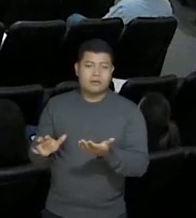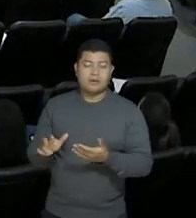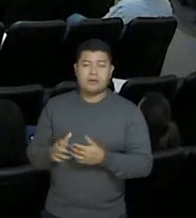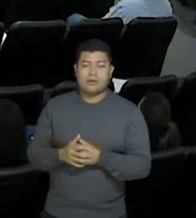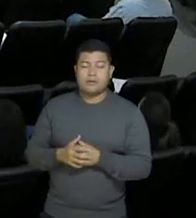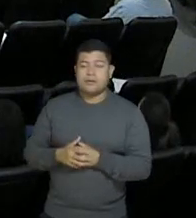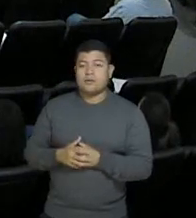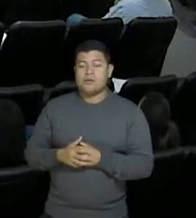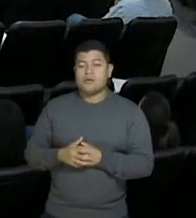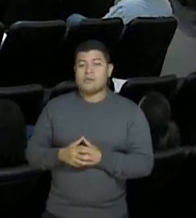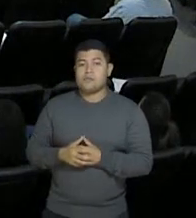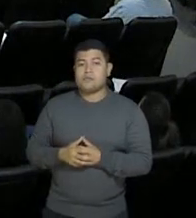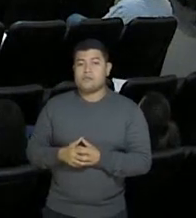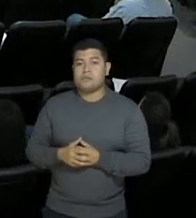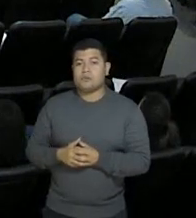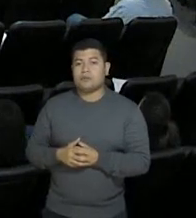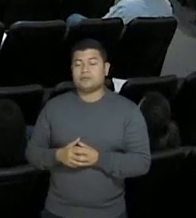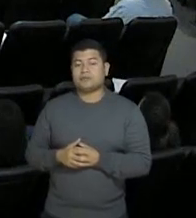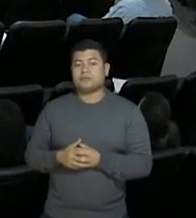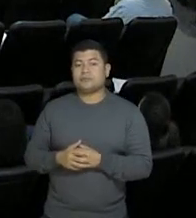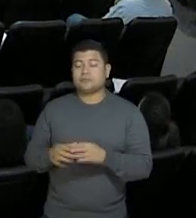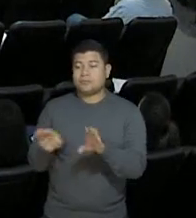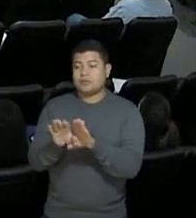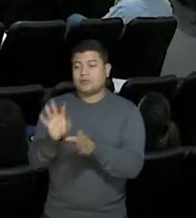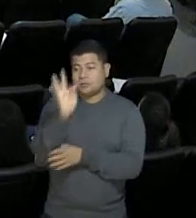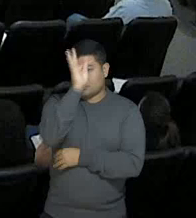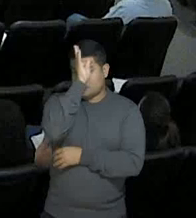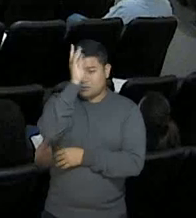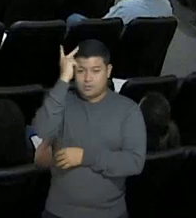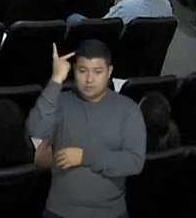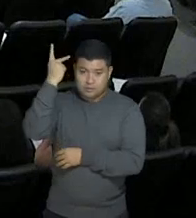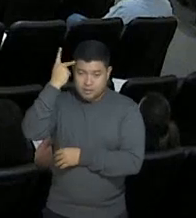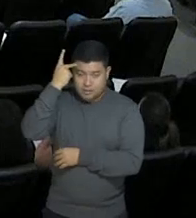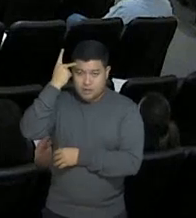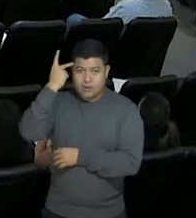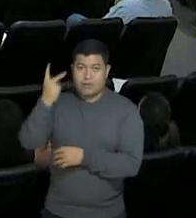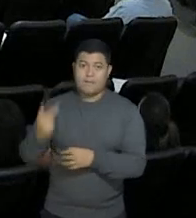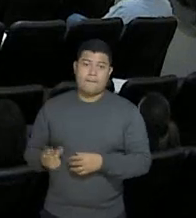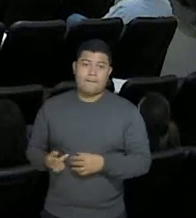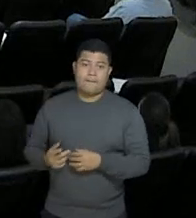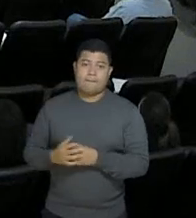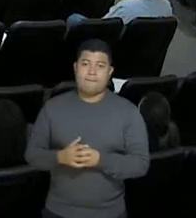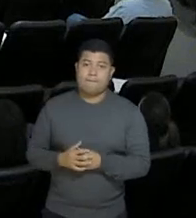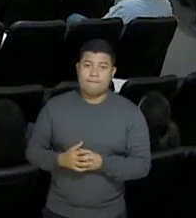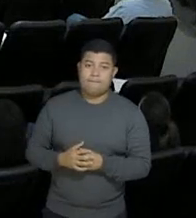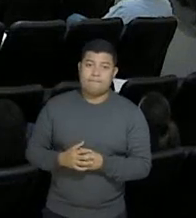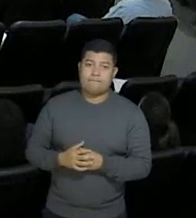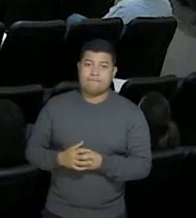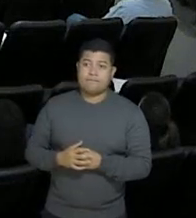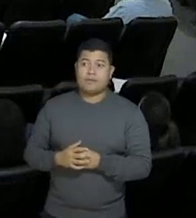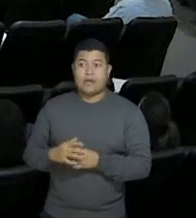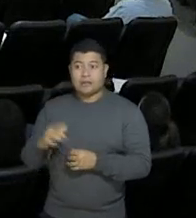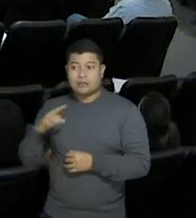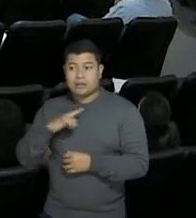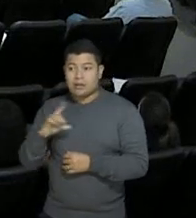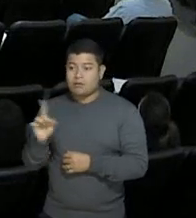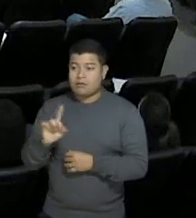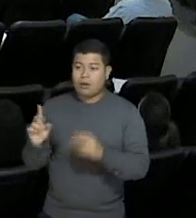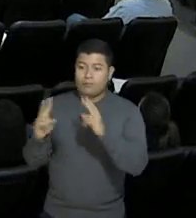né? E o TDAH, o transtorno de déficit de atenção, com ou não hiperatividade,